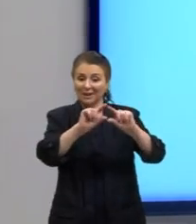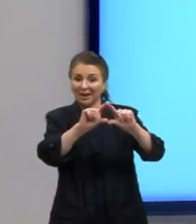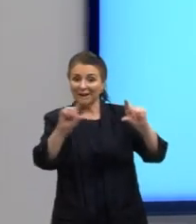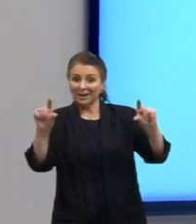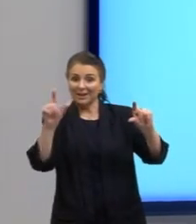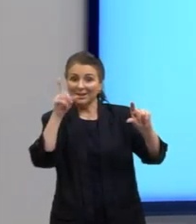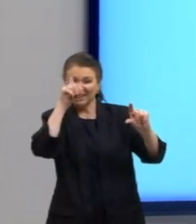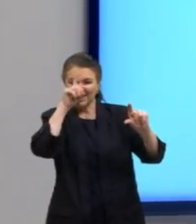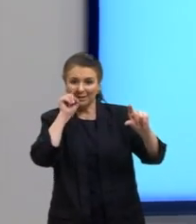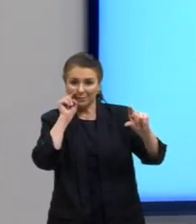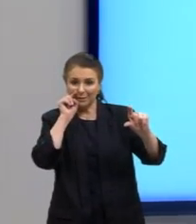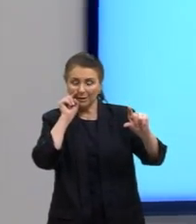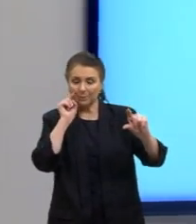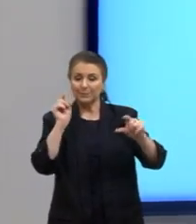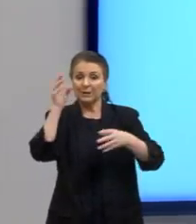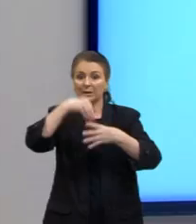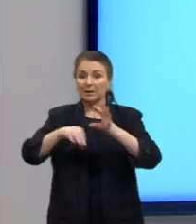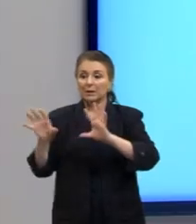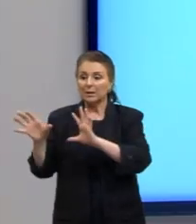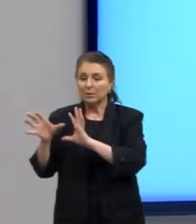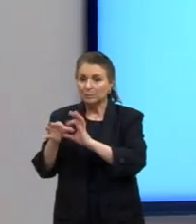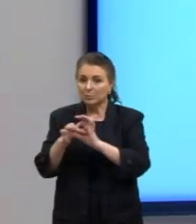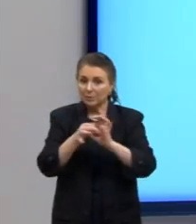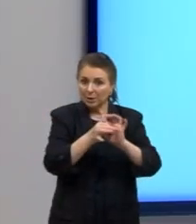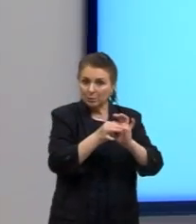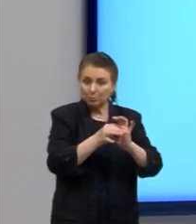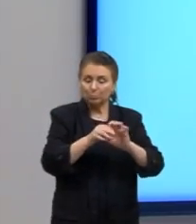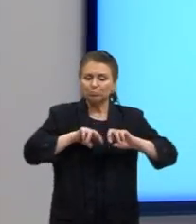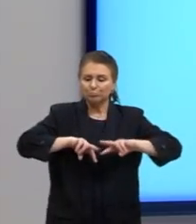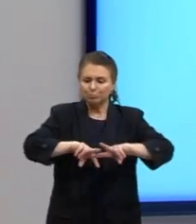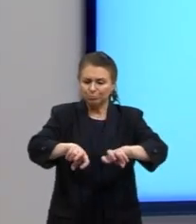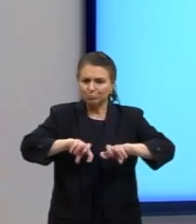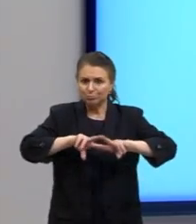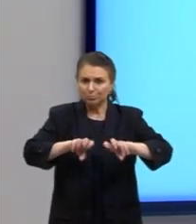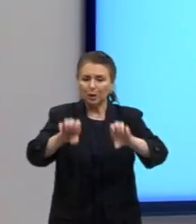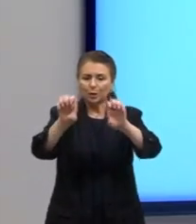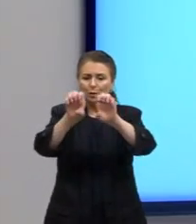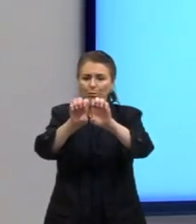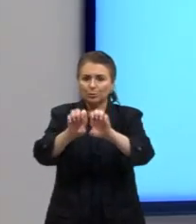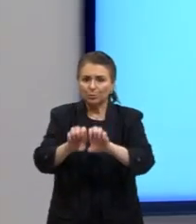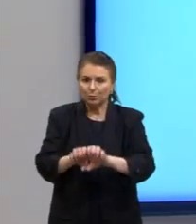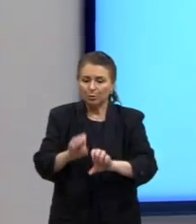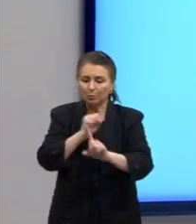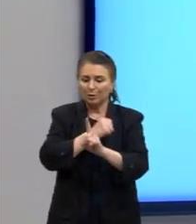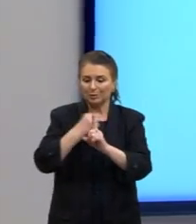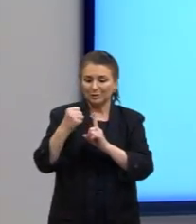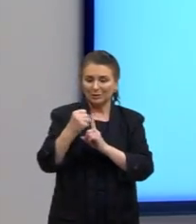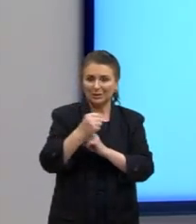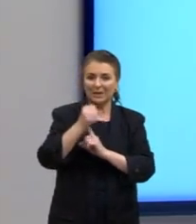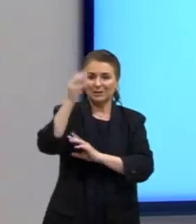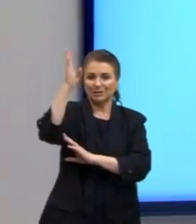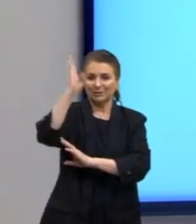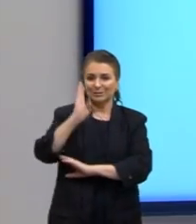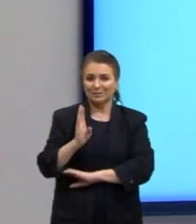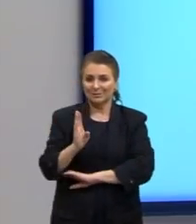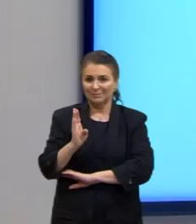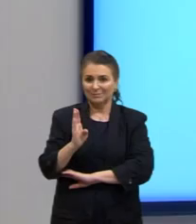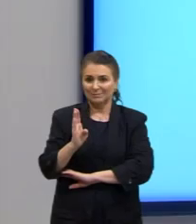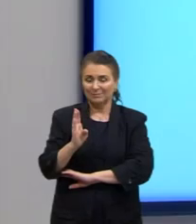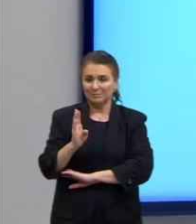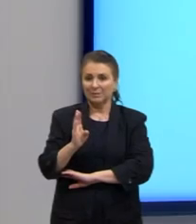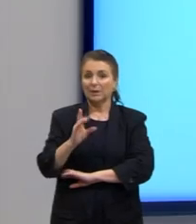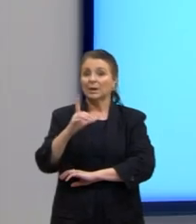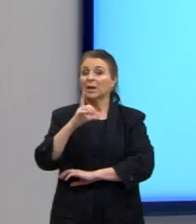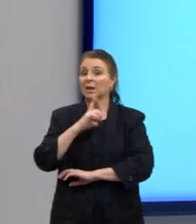é dentro desse contexto exploratório que se estruturou a sociedade brasileira a qual